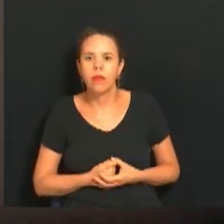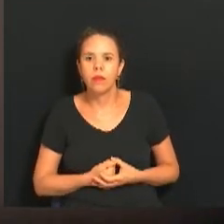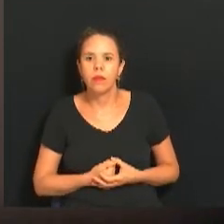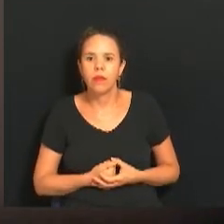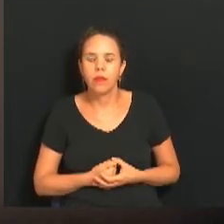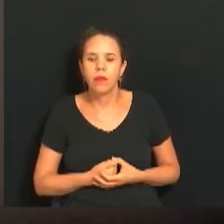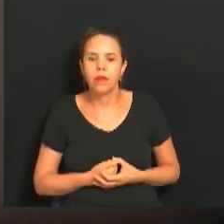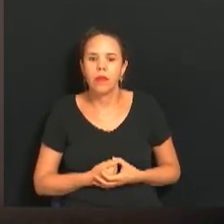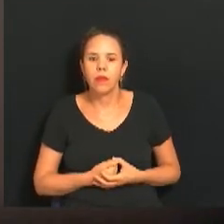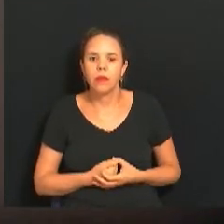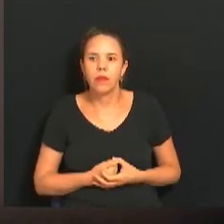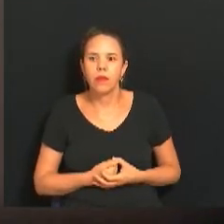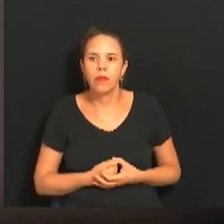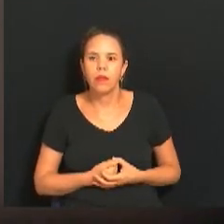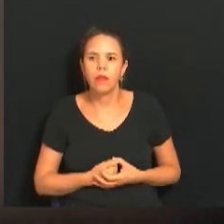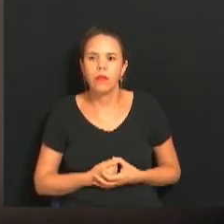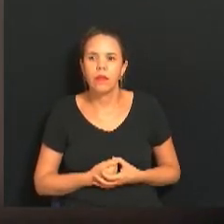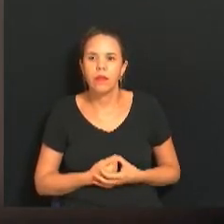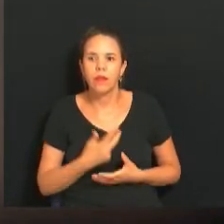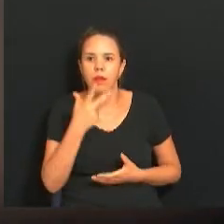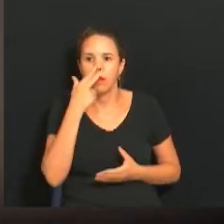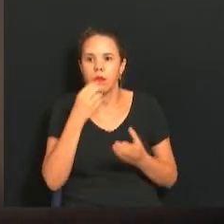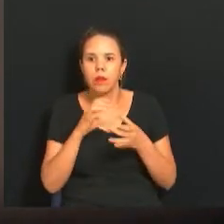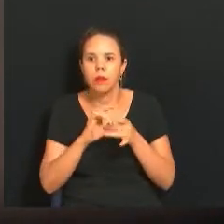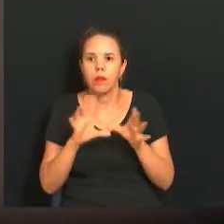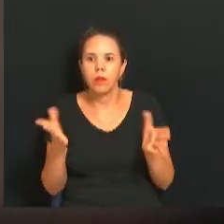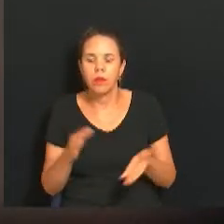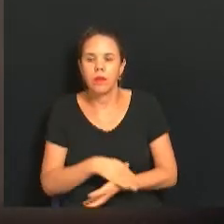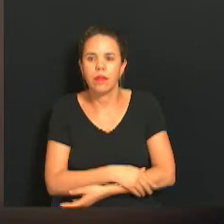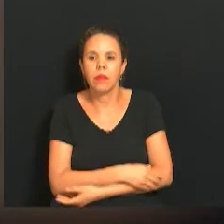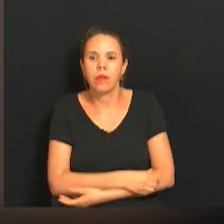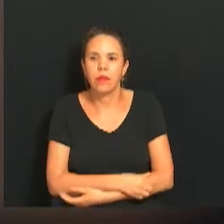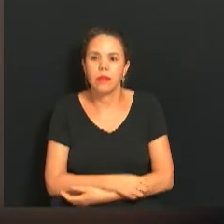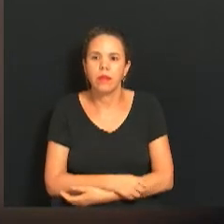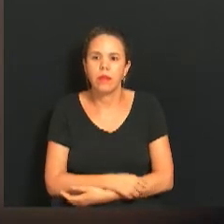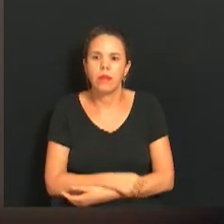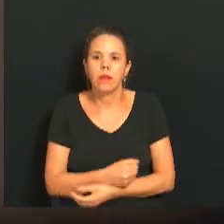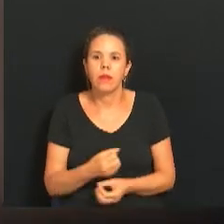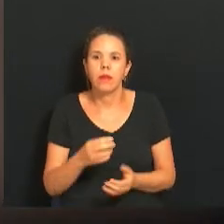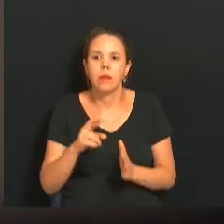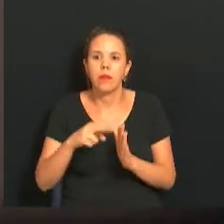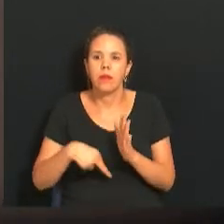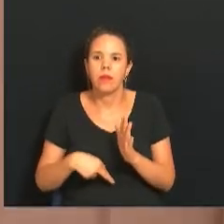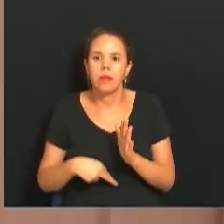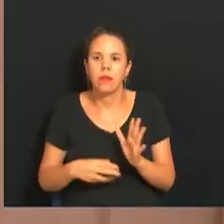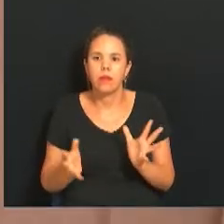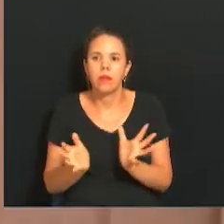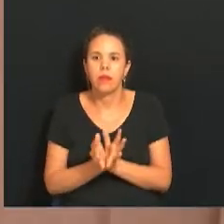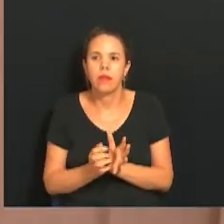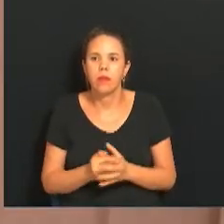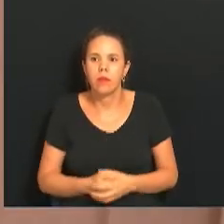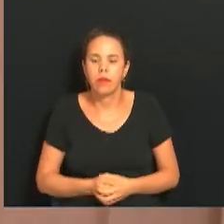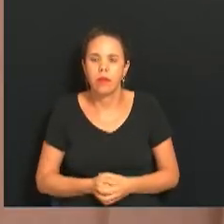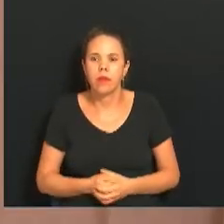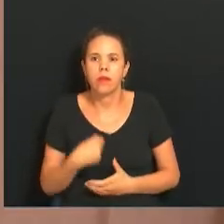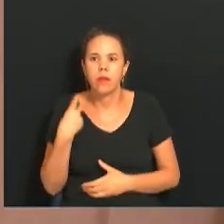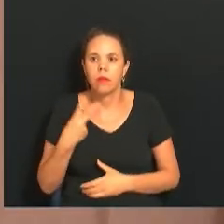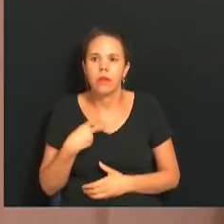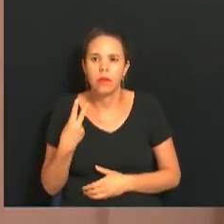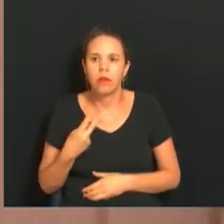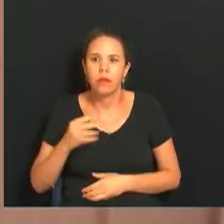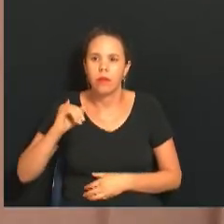que nós já vamos colocar aqui no relatório da nossa comissão. O parlamentar